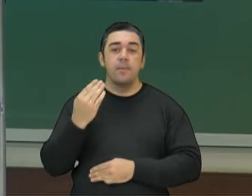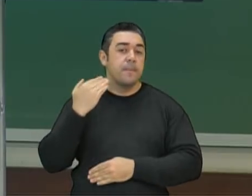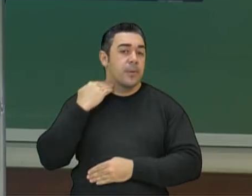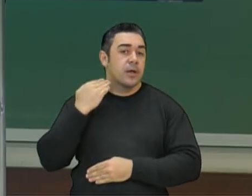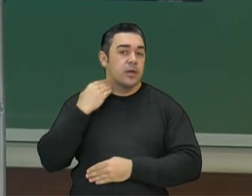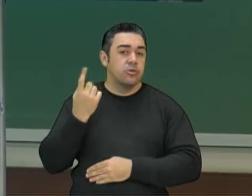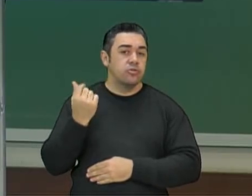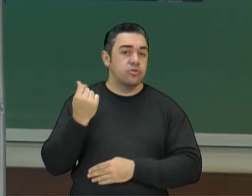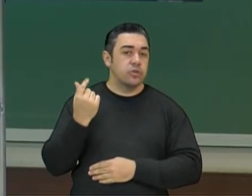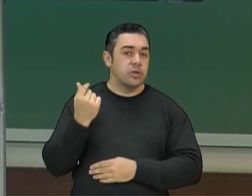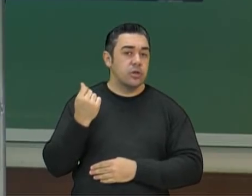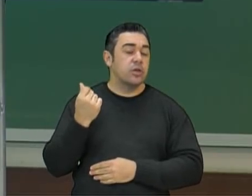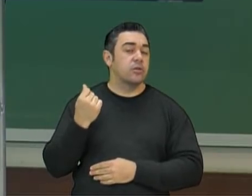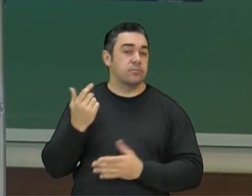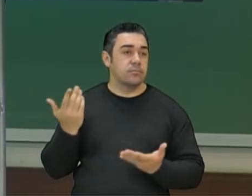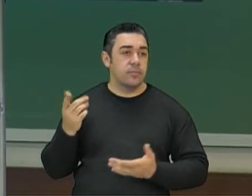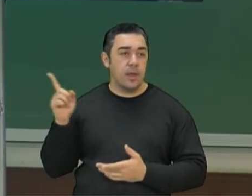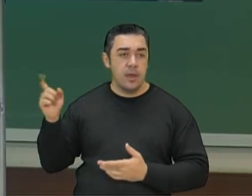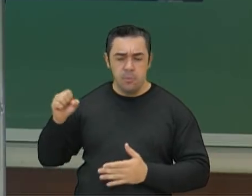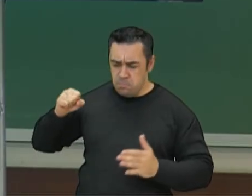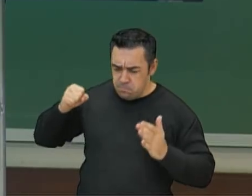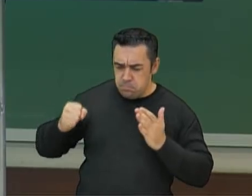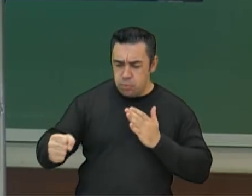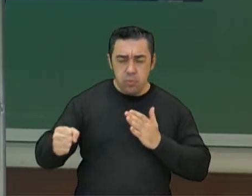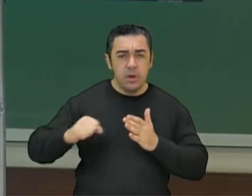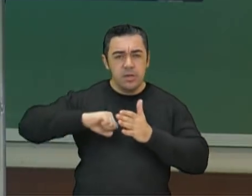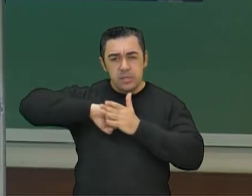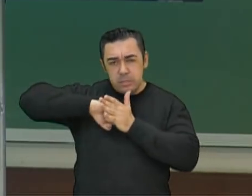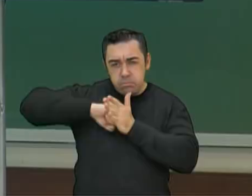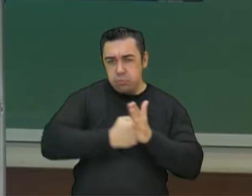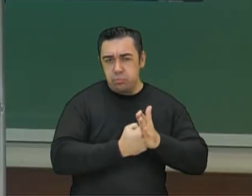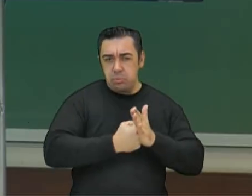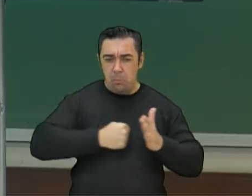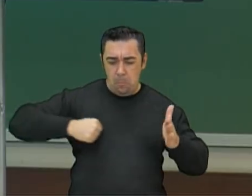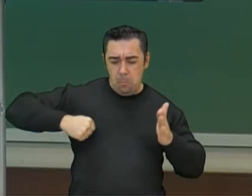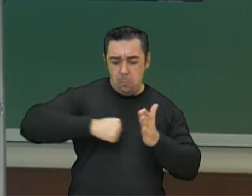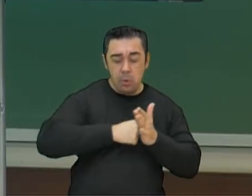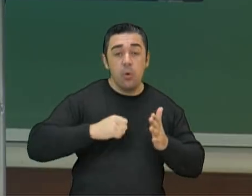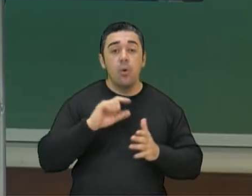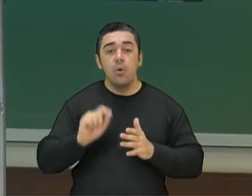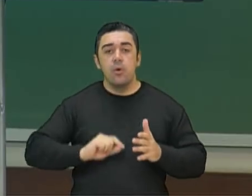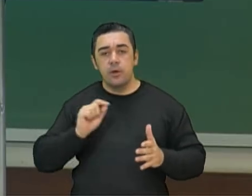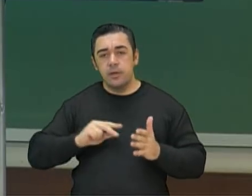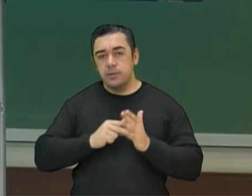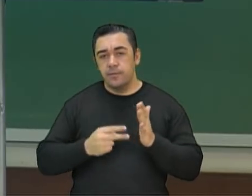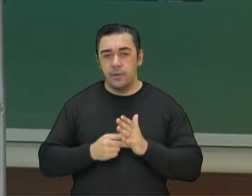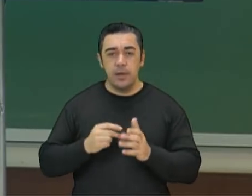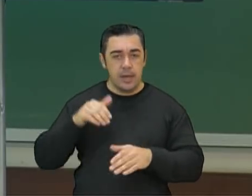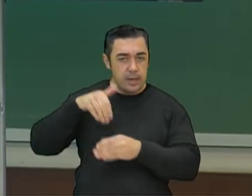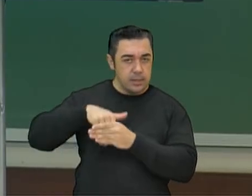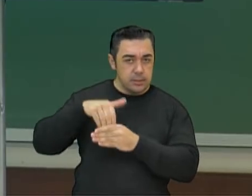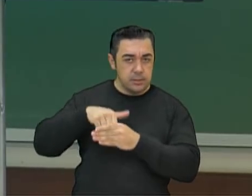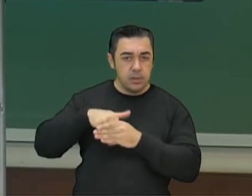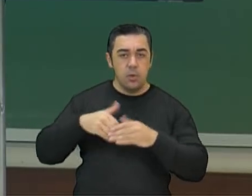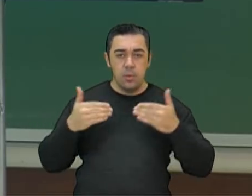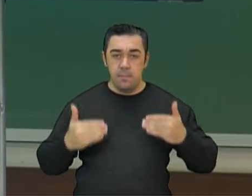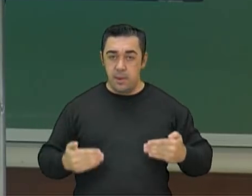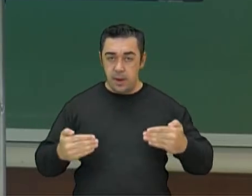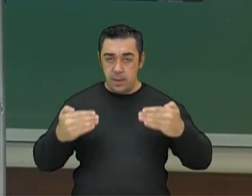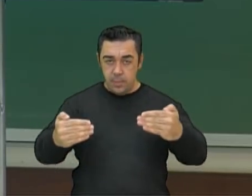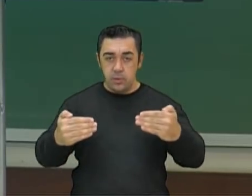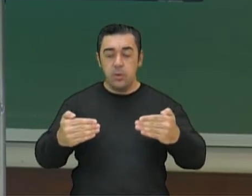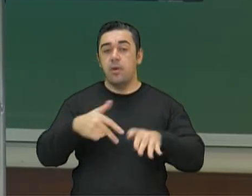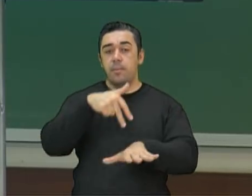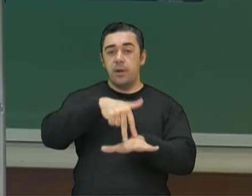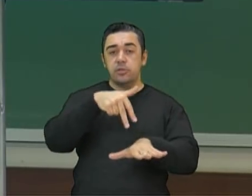com sacos de dinheiro. Essa mão nazista esmagando. Na eleição parlamentar de 32, os nazistas tiveram então